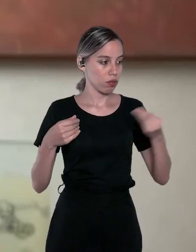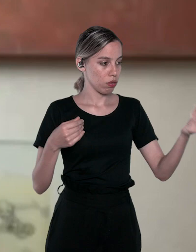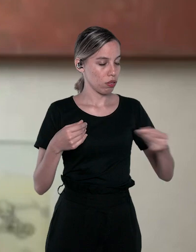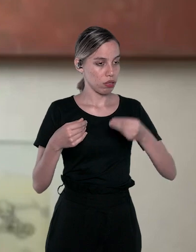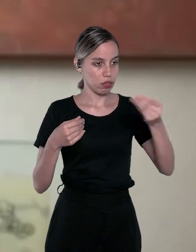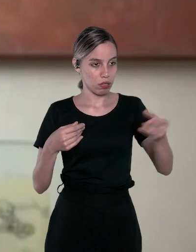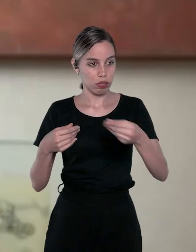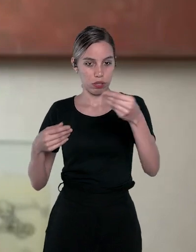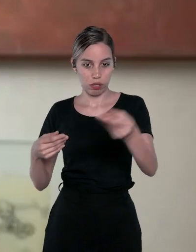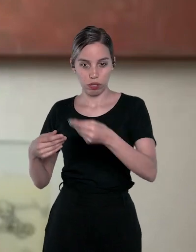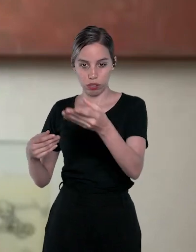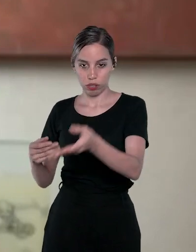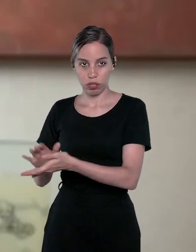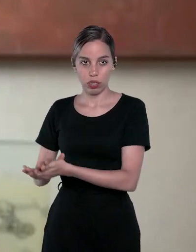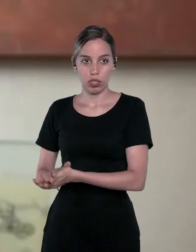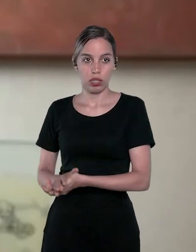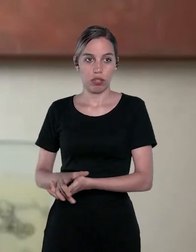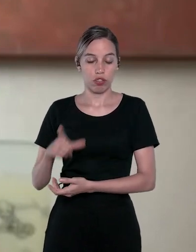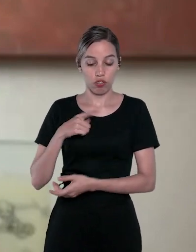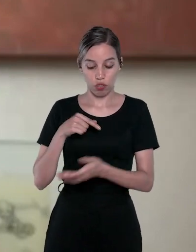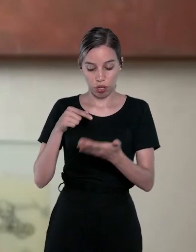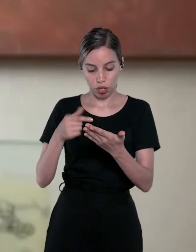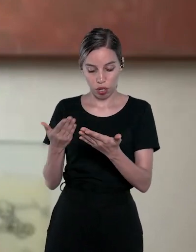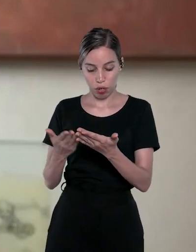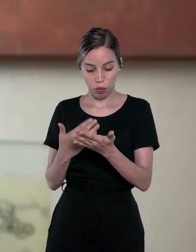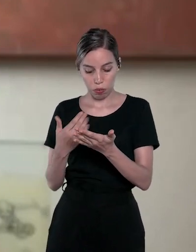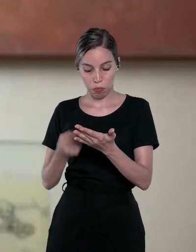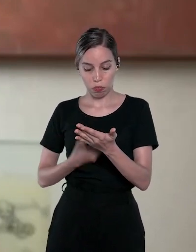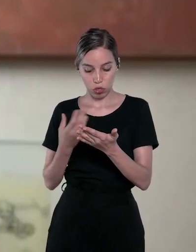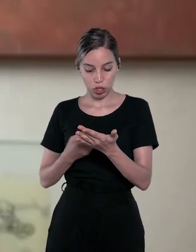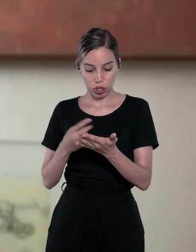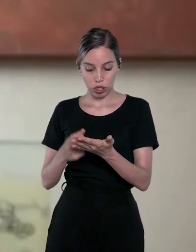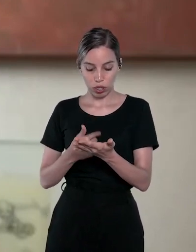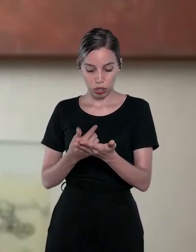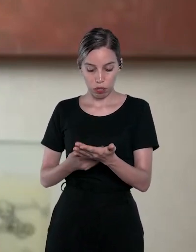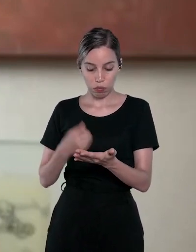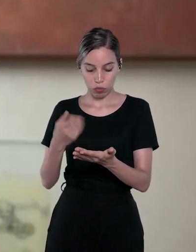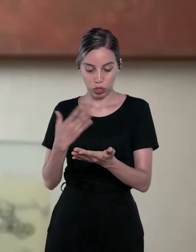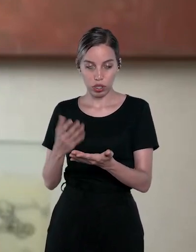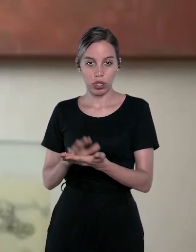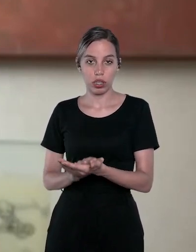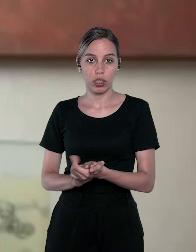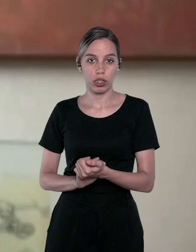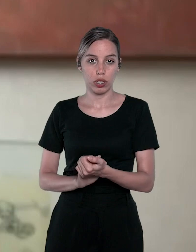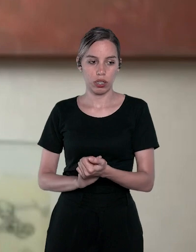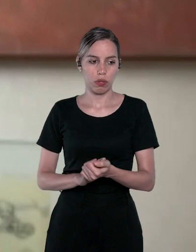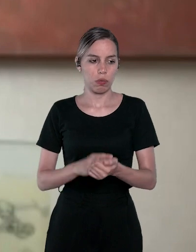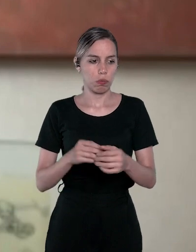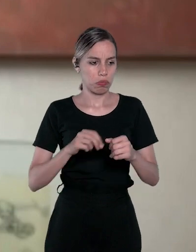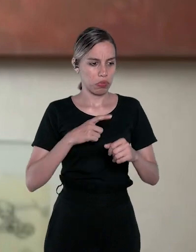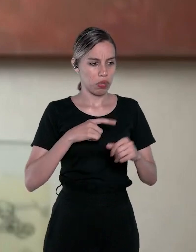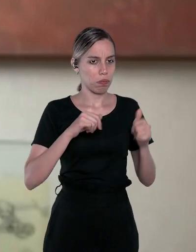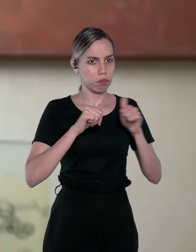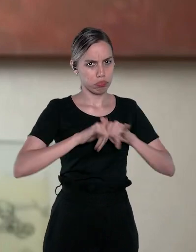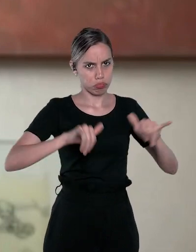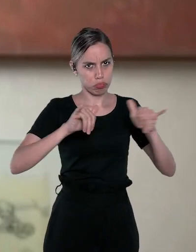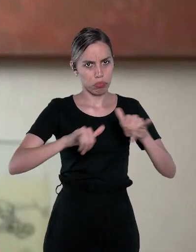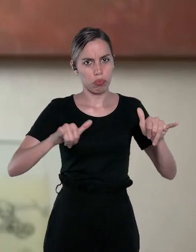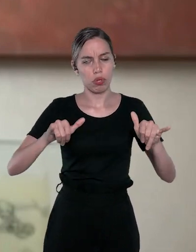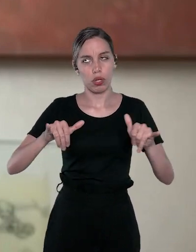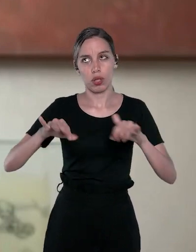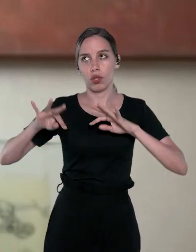o saquinho de Ouro Preto, sabe? Poesia livre, saquinho de Ouro Preto. Circulou muito aí pelo